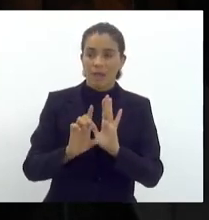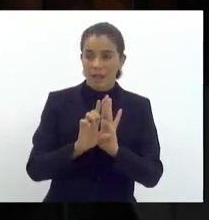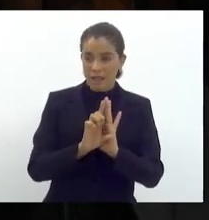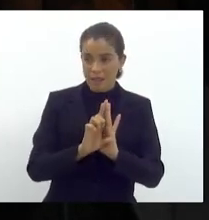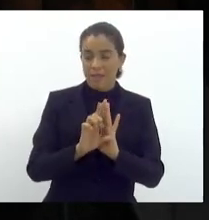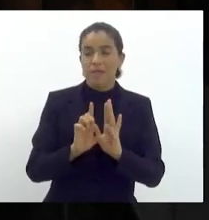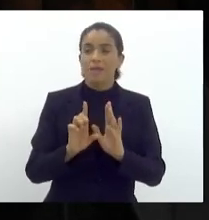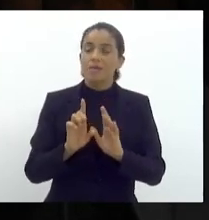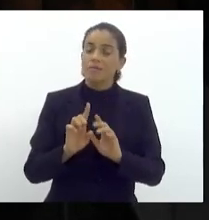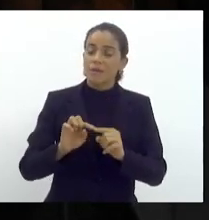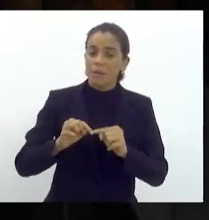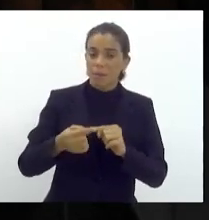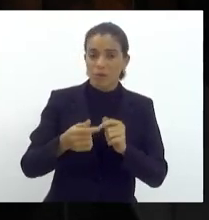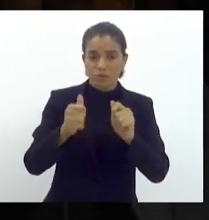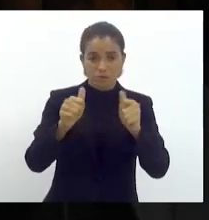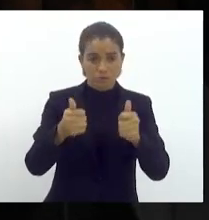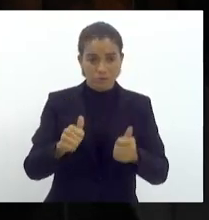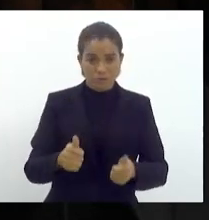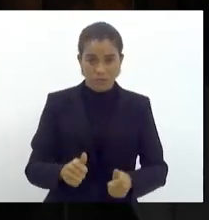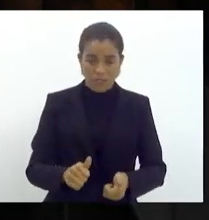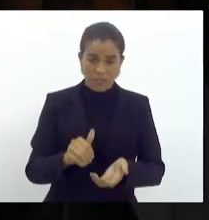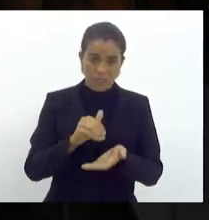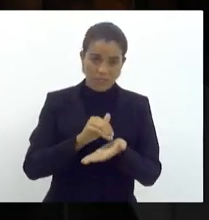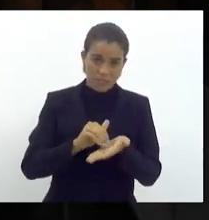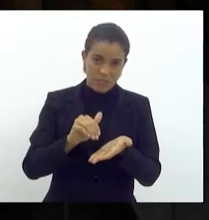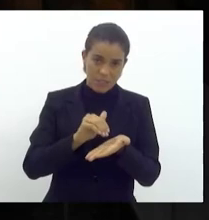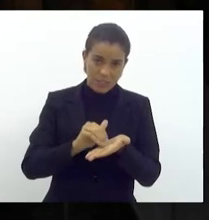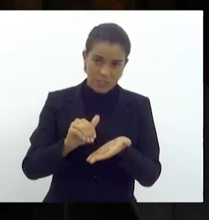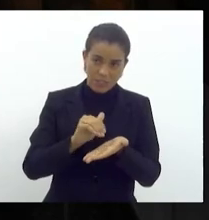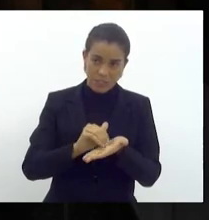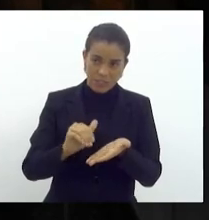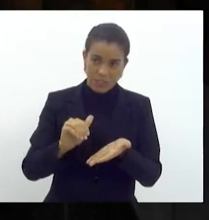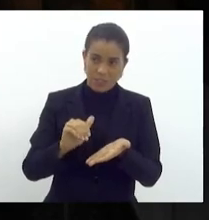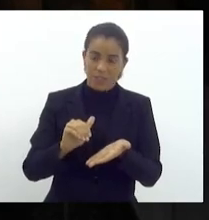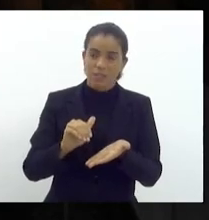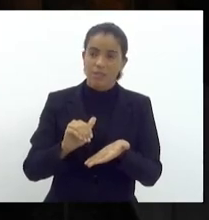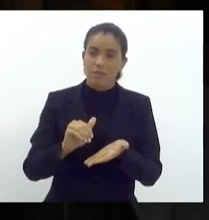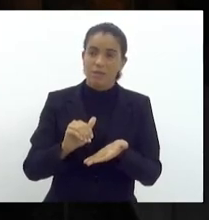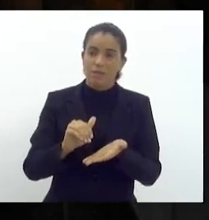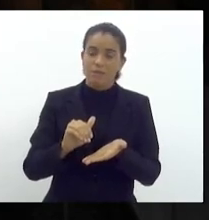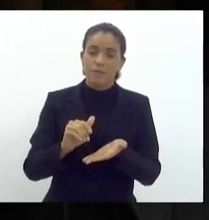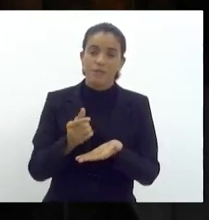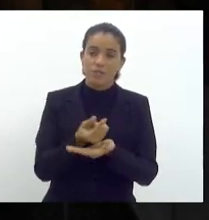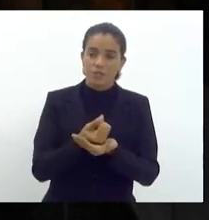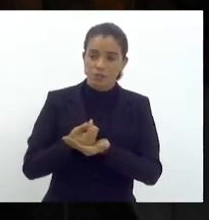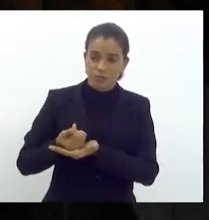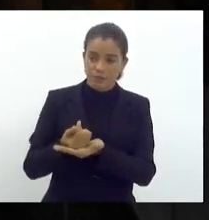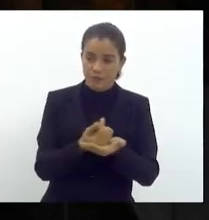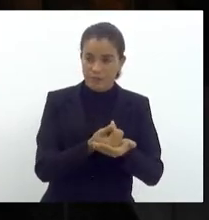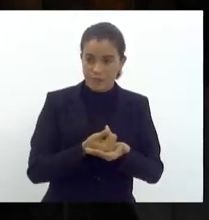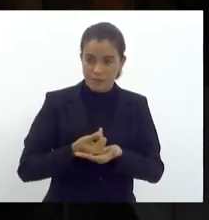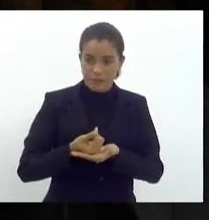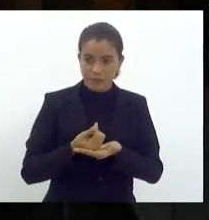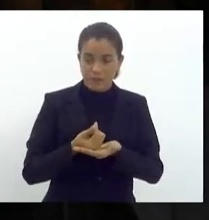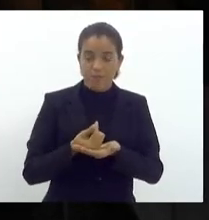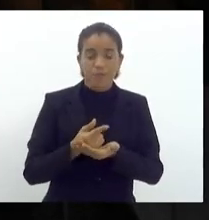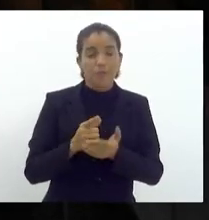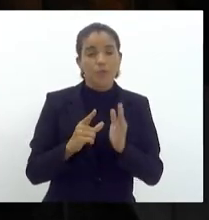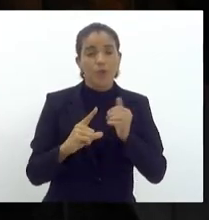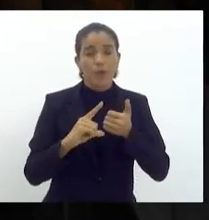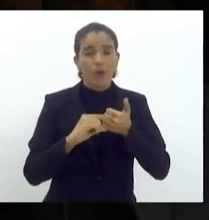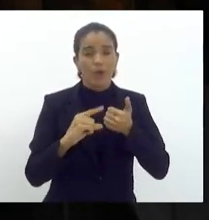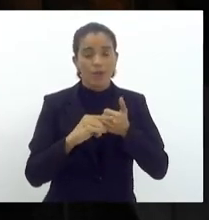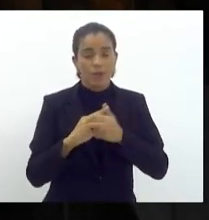após a análise da secretaria de fazenda porque esse artigo